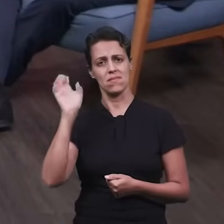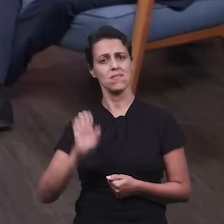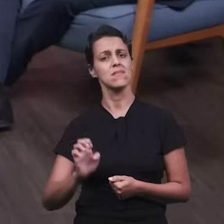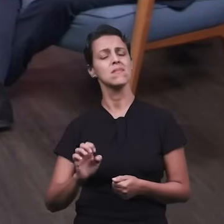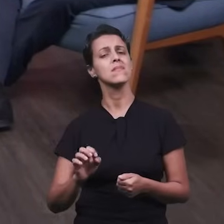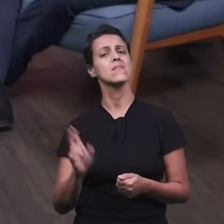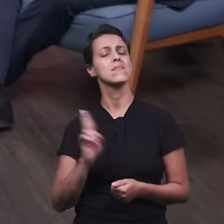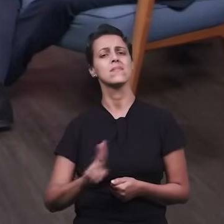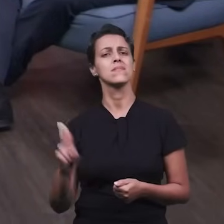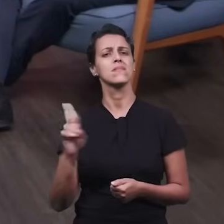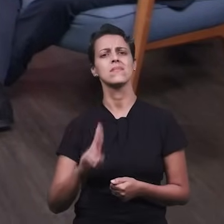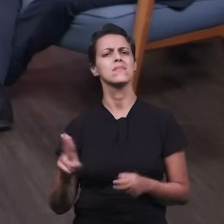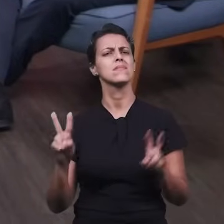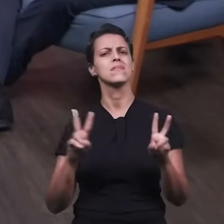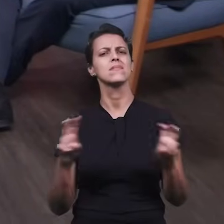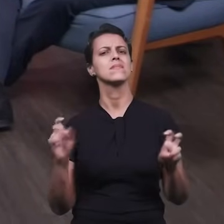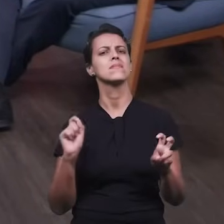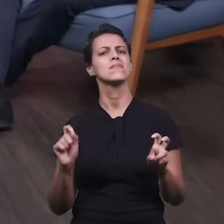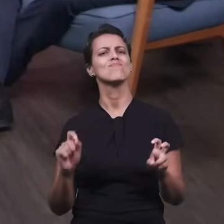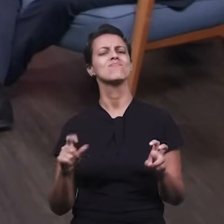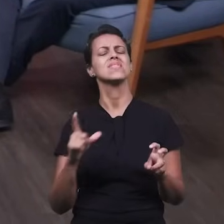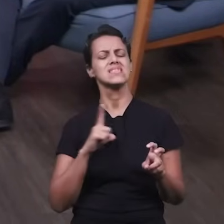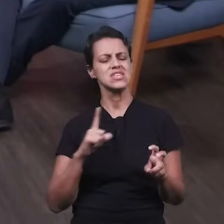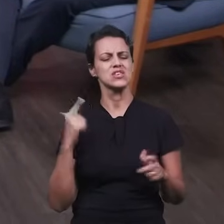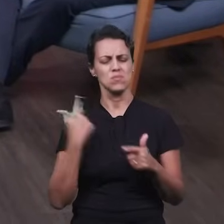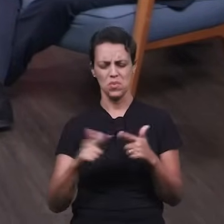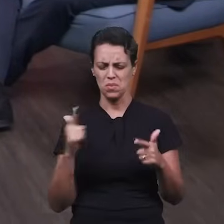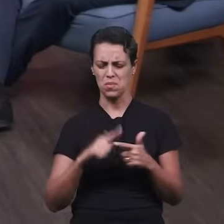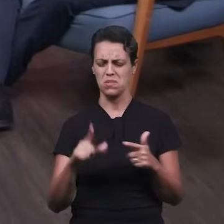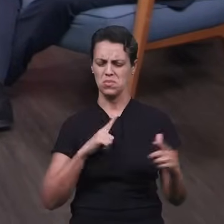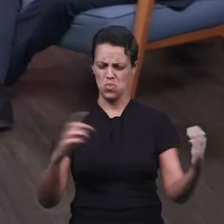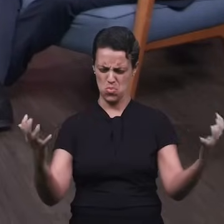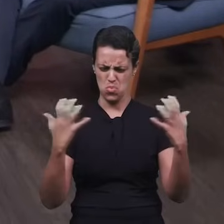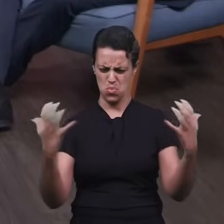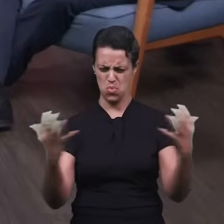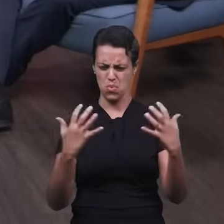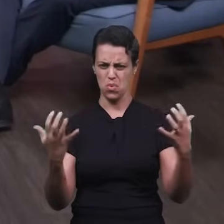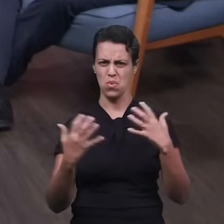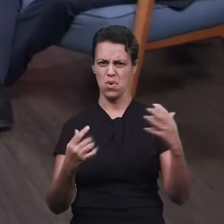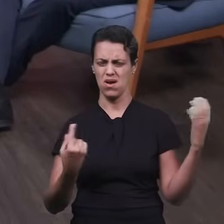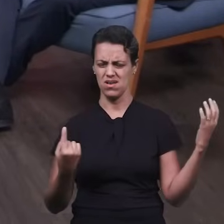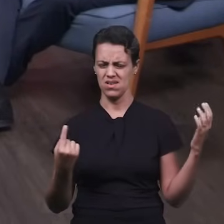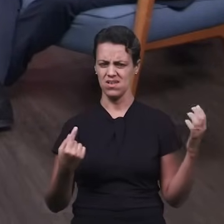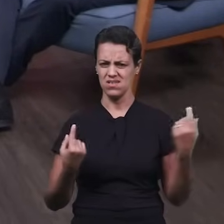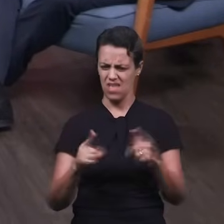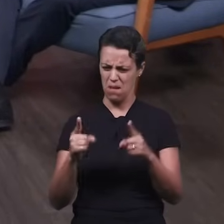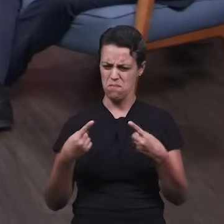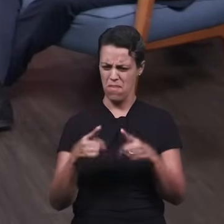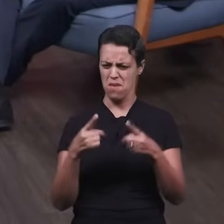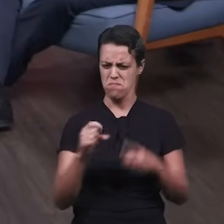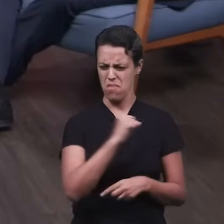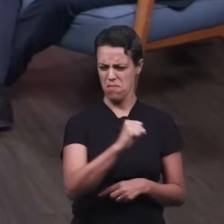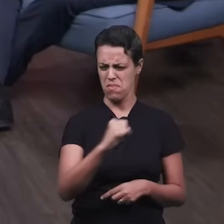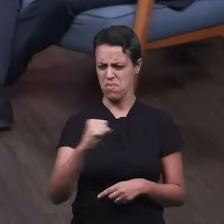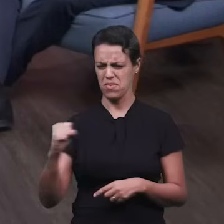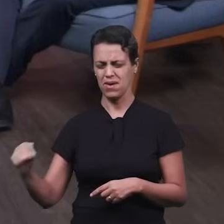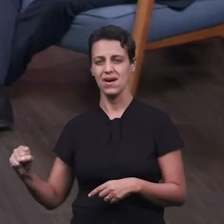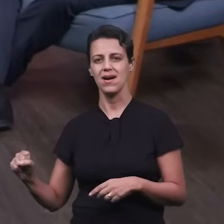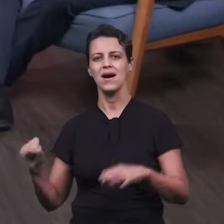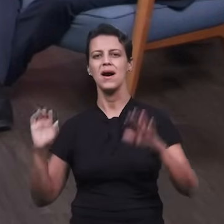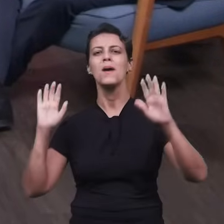expressão, apesar das lutas, apesar das arenas, apesar da perseguição, apesar